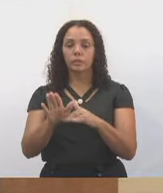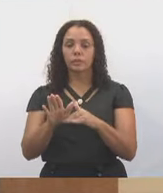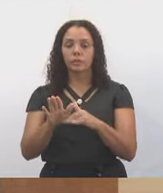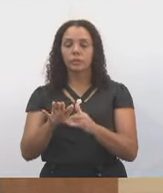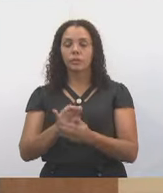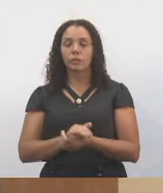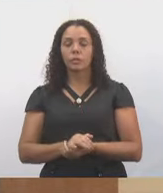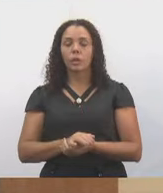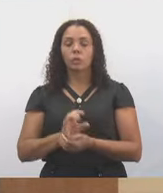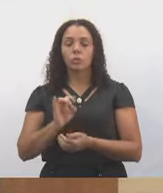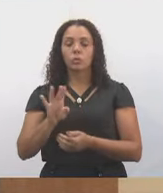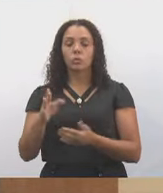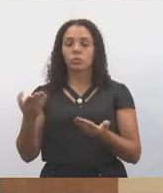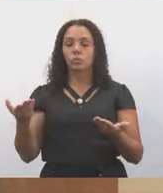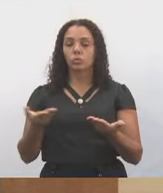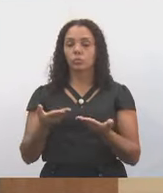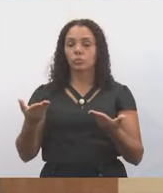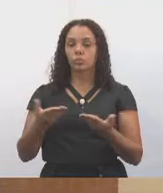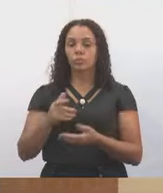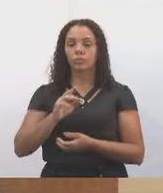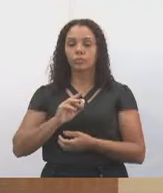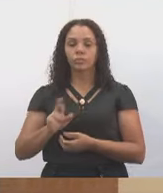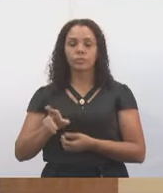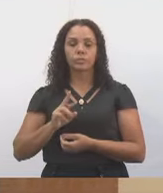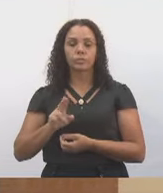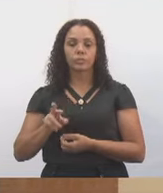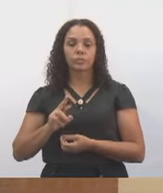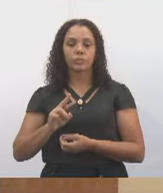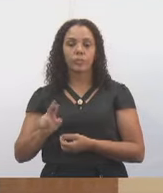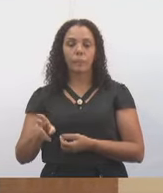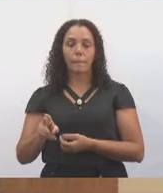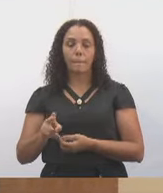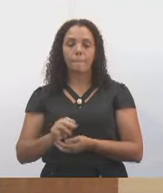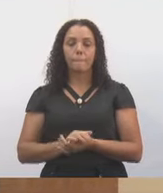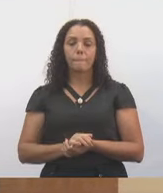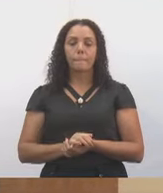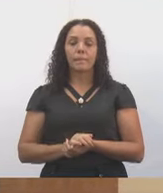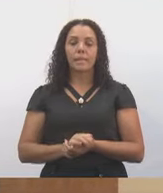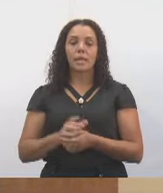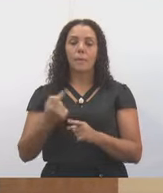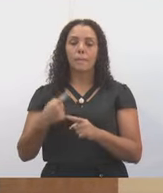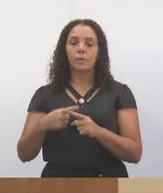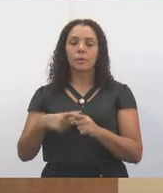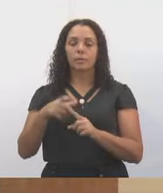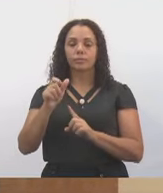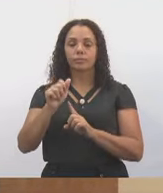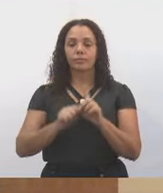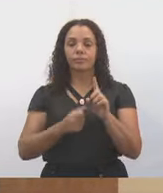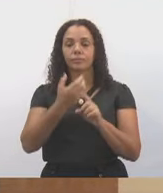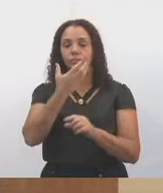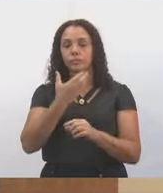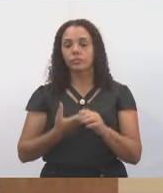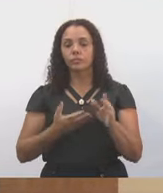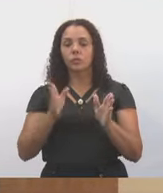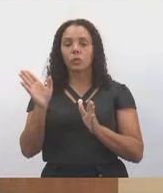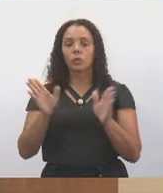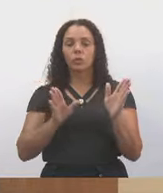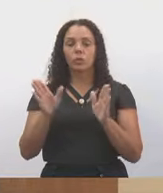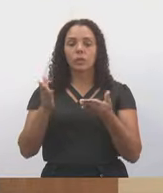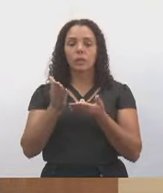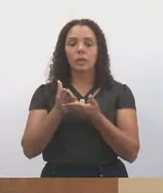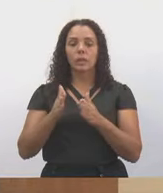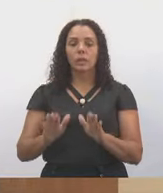só agora como vai em dezembro agora acaba o nosso mandato né esse ano